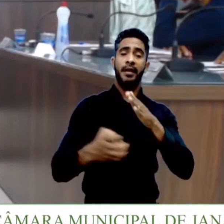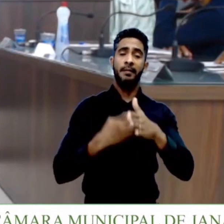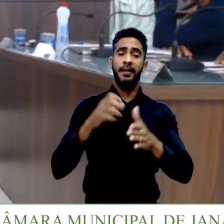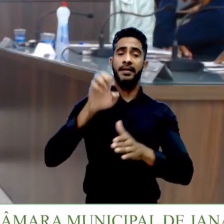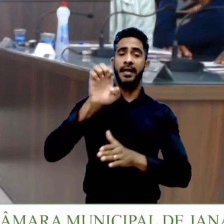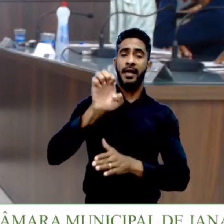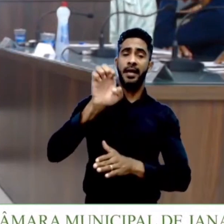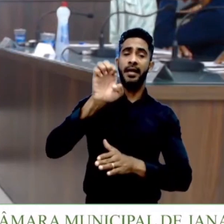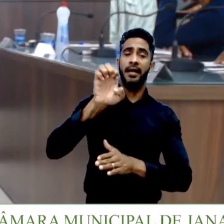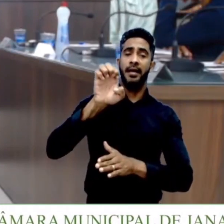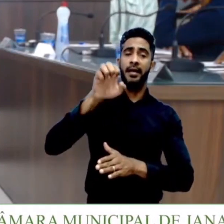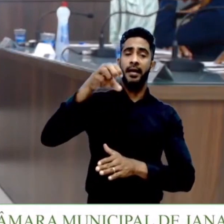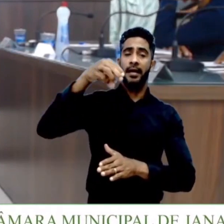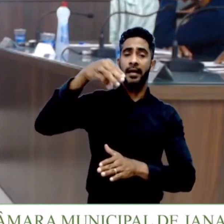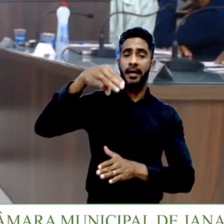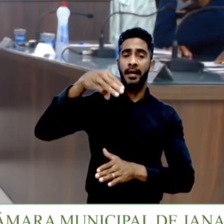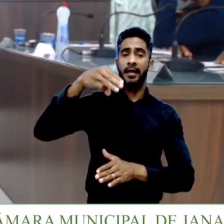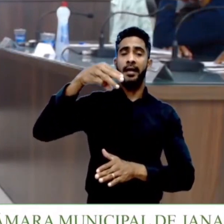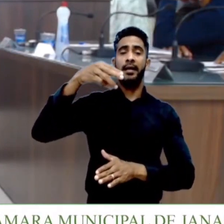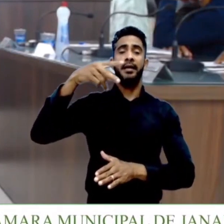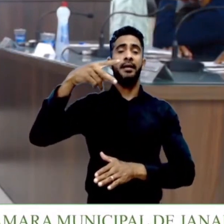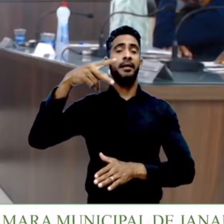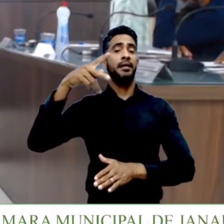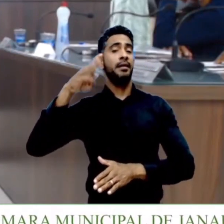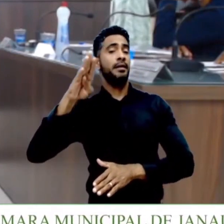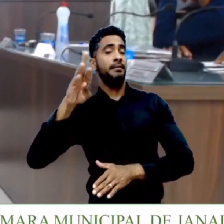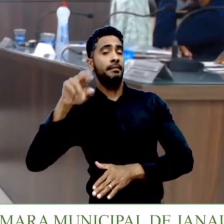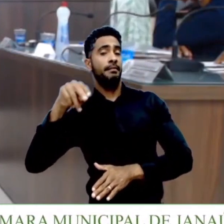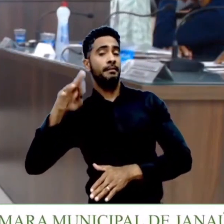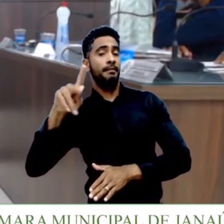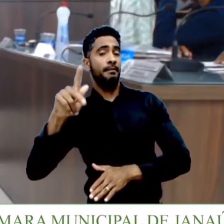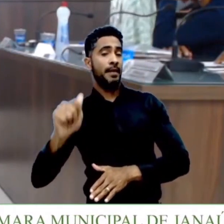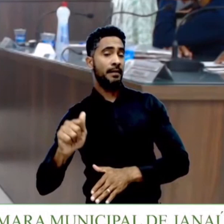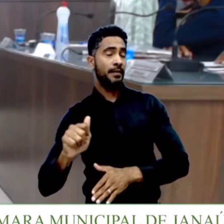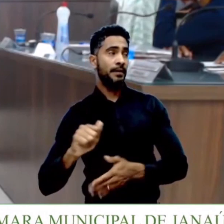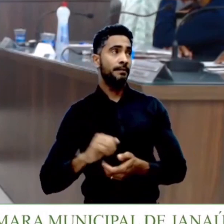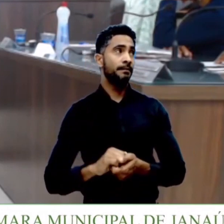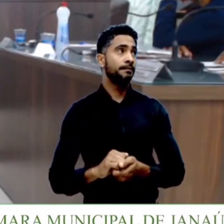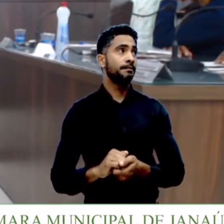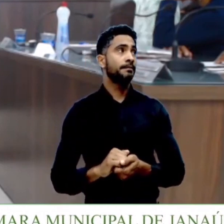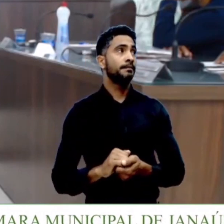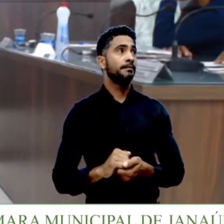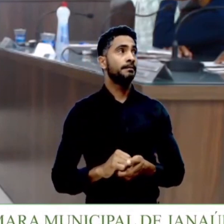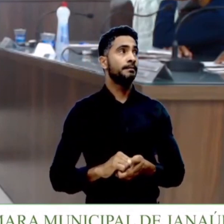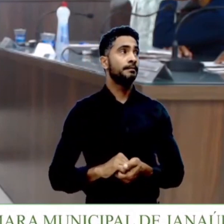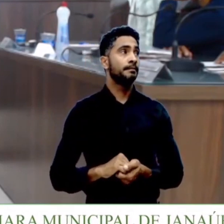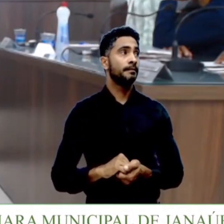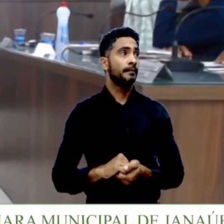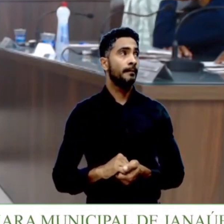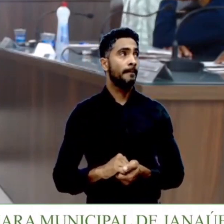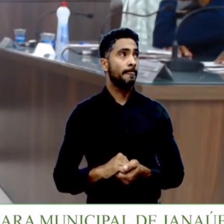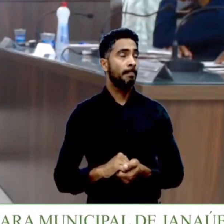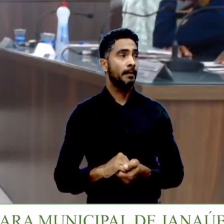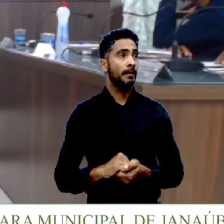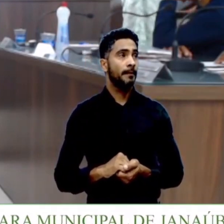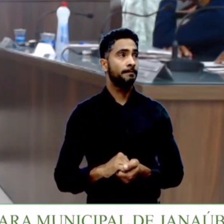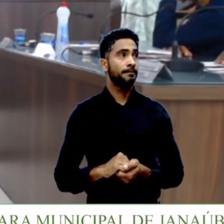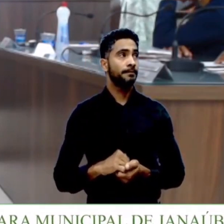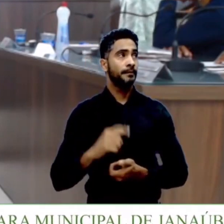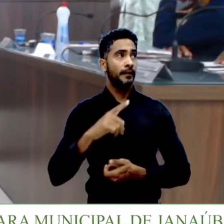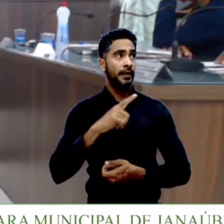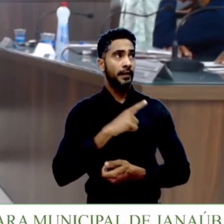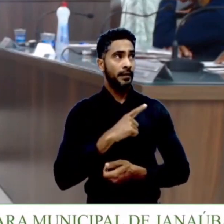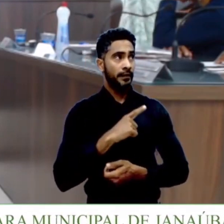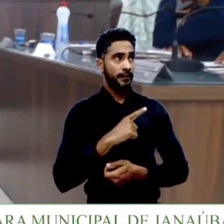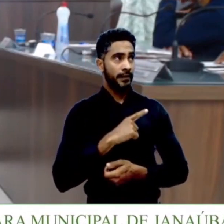das maiores empresas de pesquisa e inovação do mundo, mas é brasileira. E aí a gente